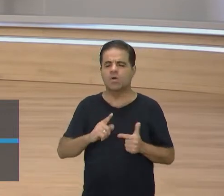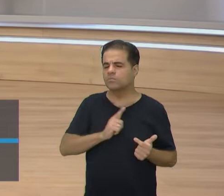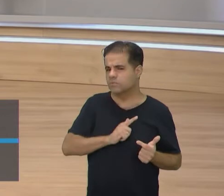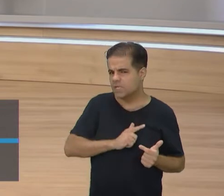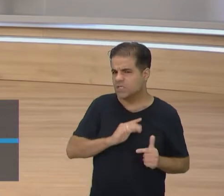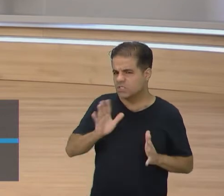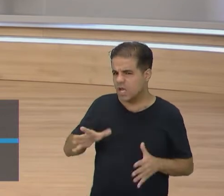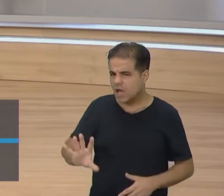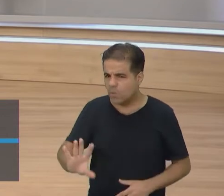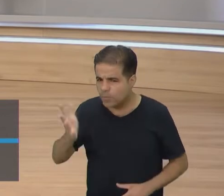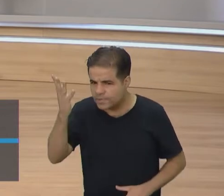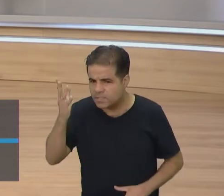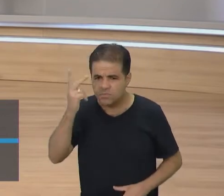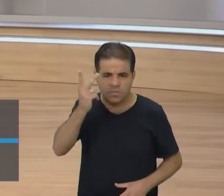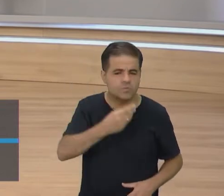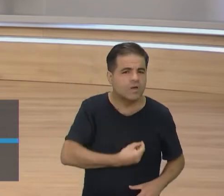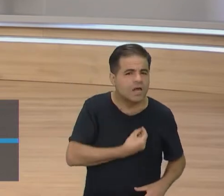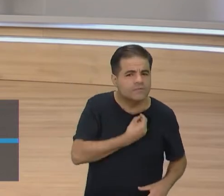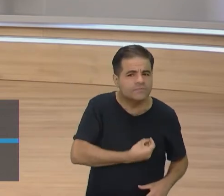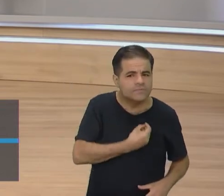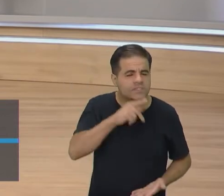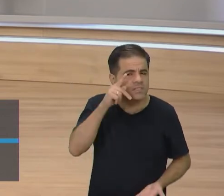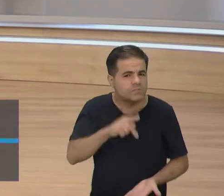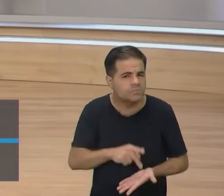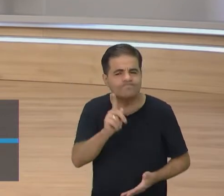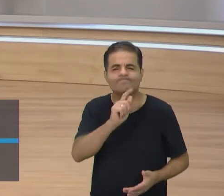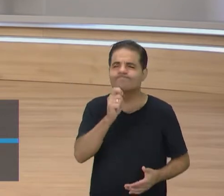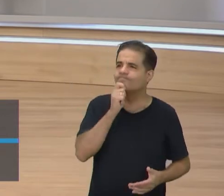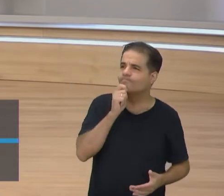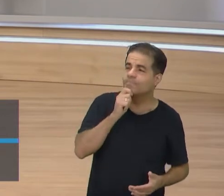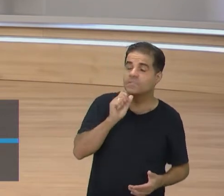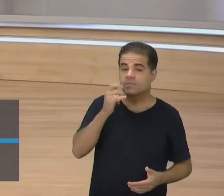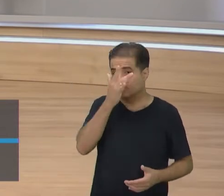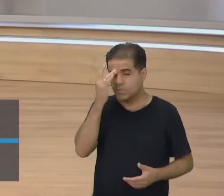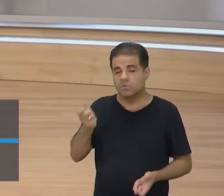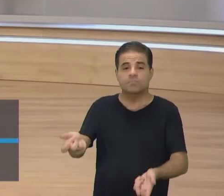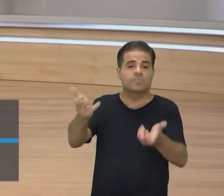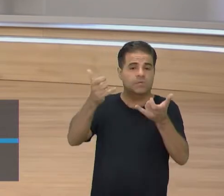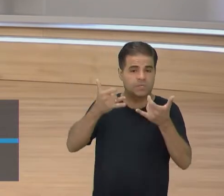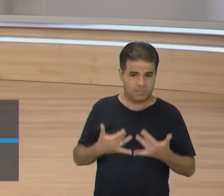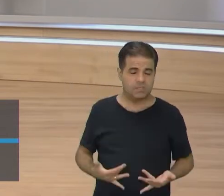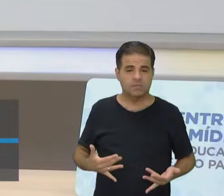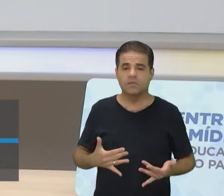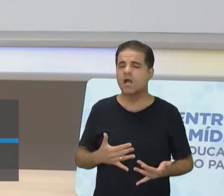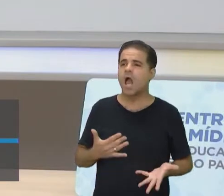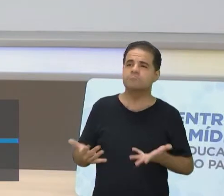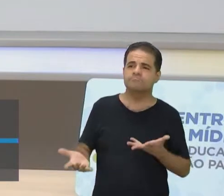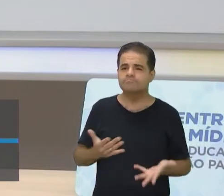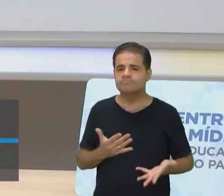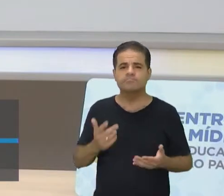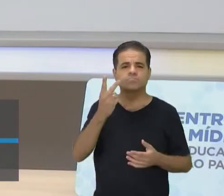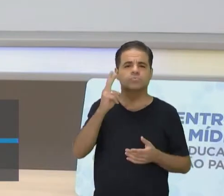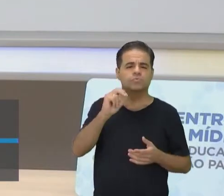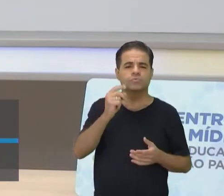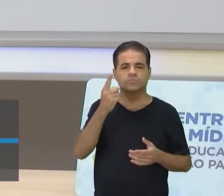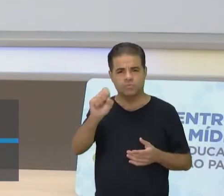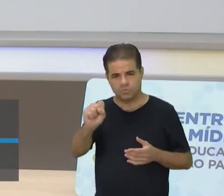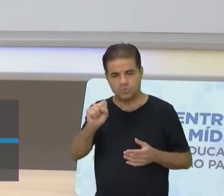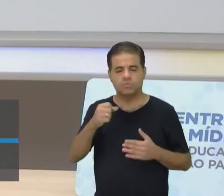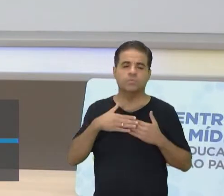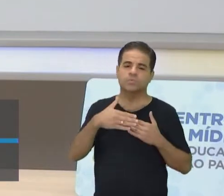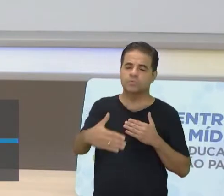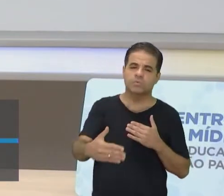que já aconteceu alguma coisa absurda na tua vida que você falou, não, isso não é realidade? Olha, cara. Se alguém falasse para mim por exemplo, em